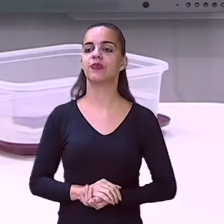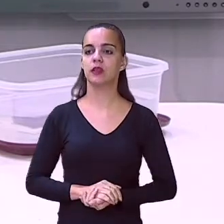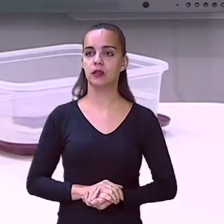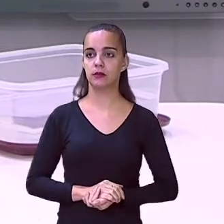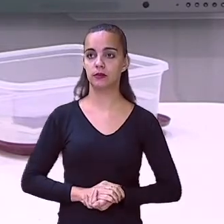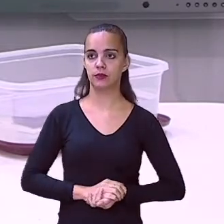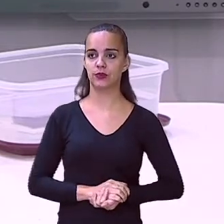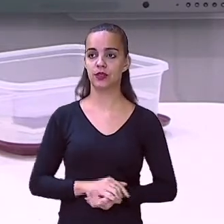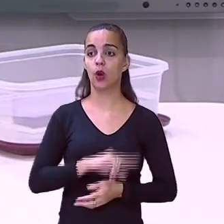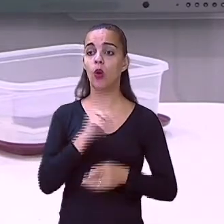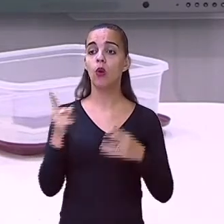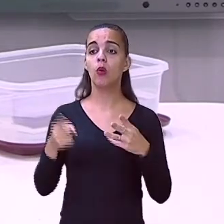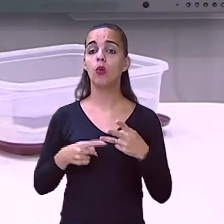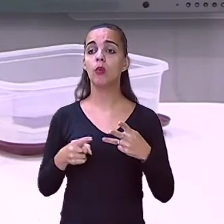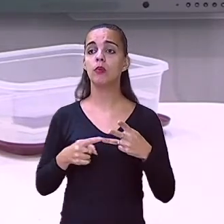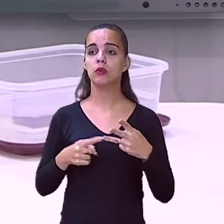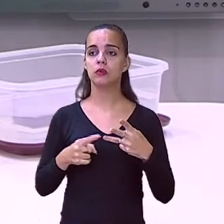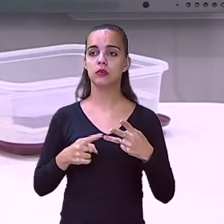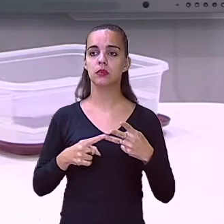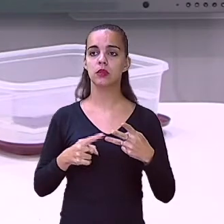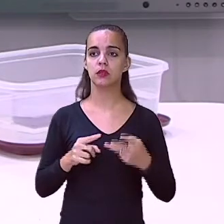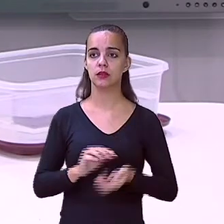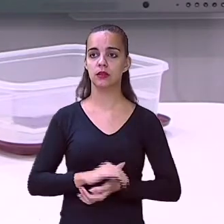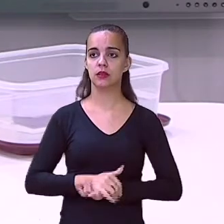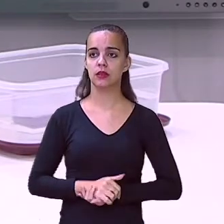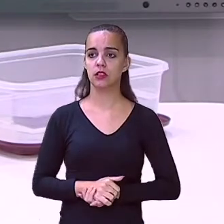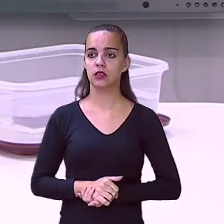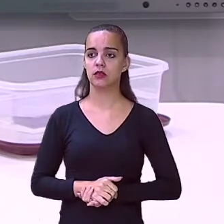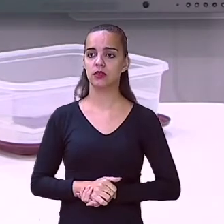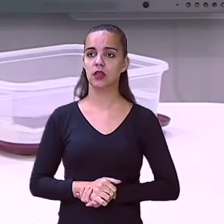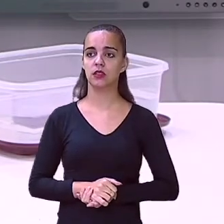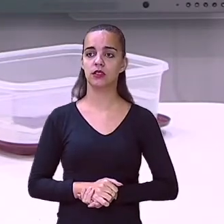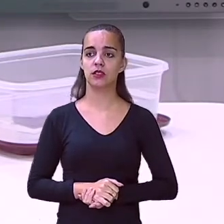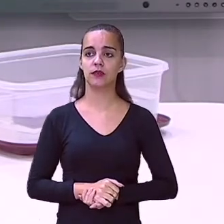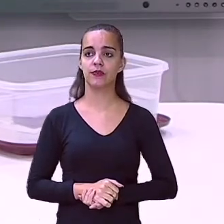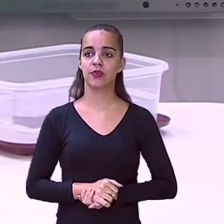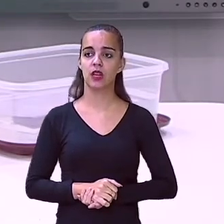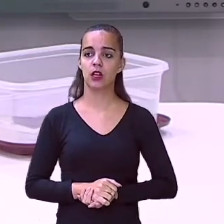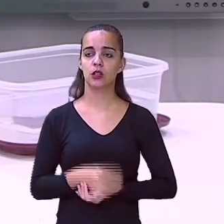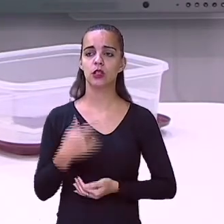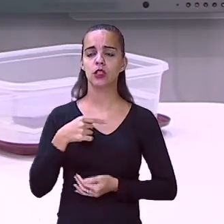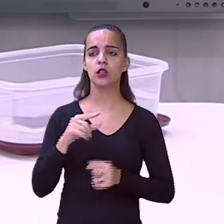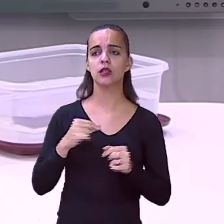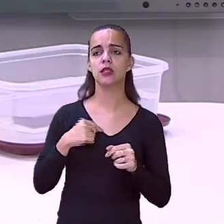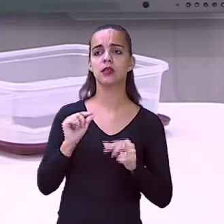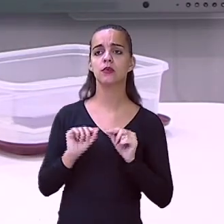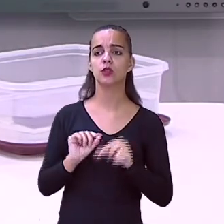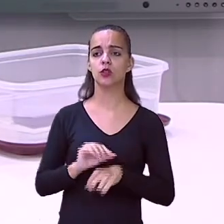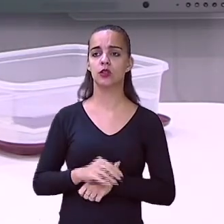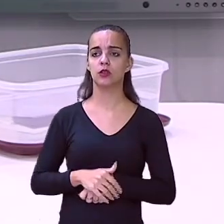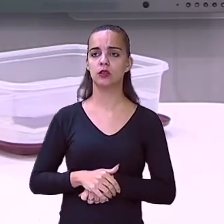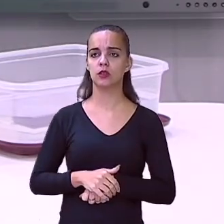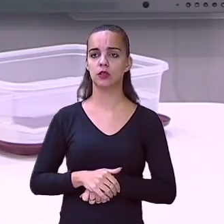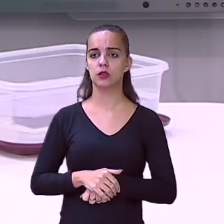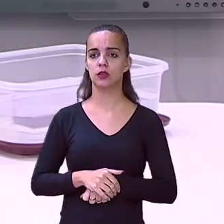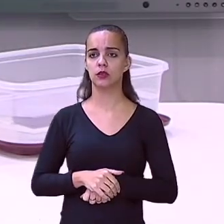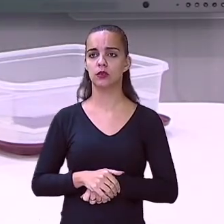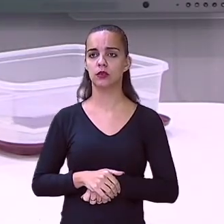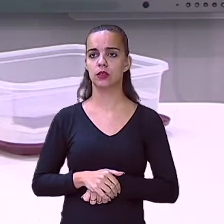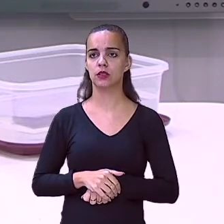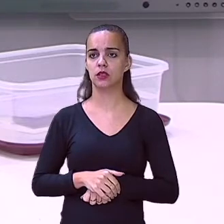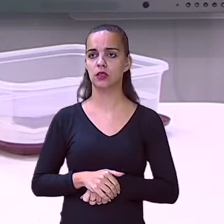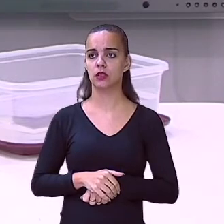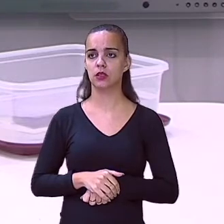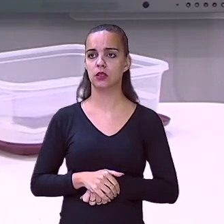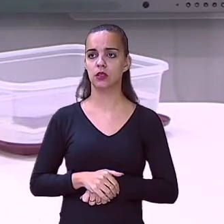catação. Outra parte muito comum na nossa casa é denominado,